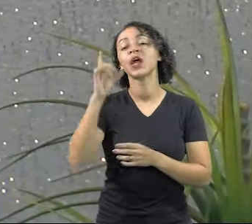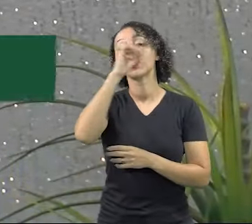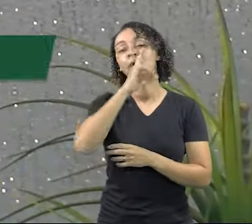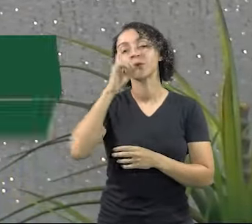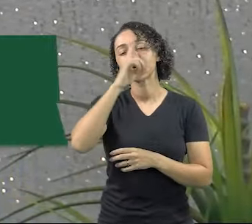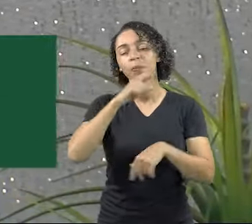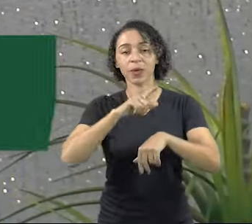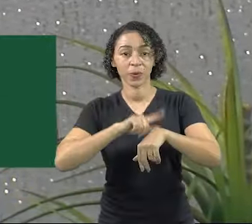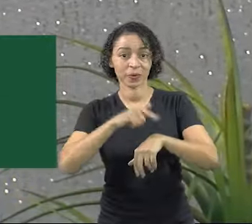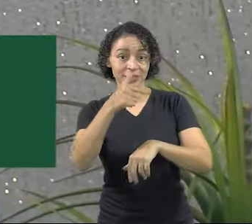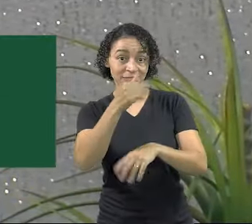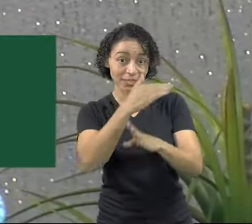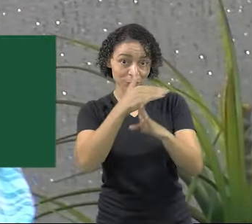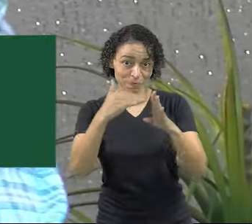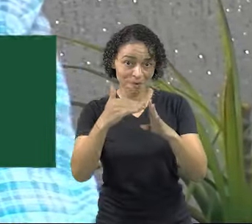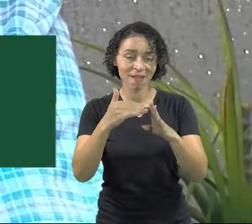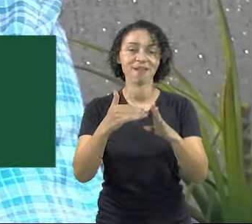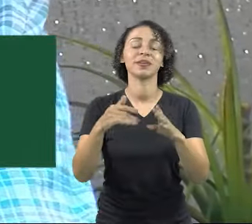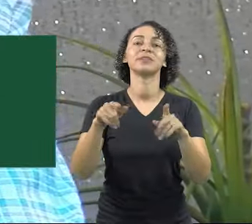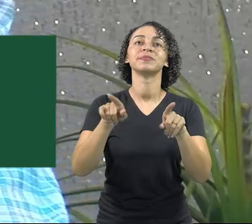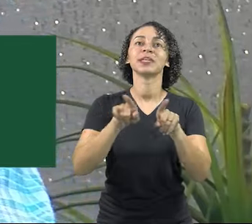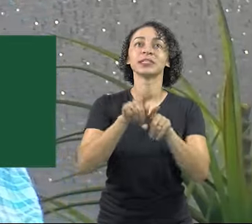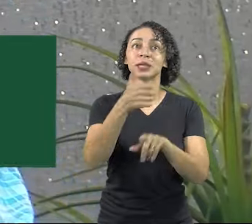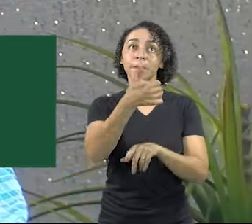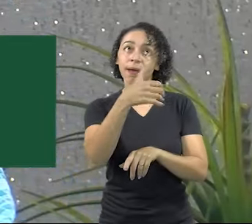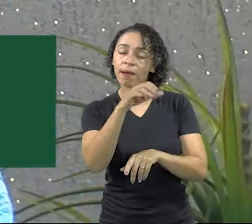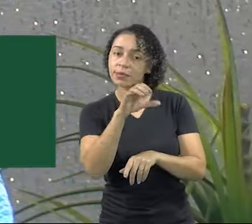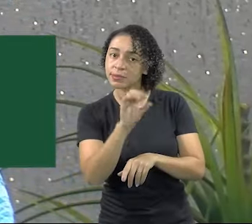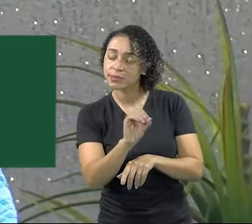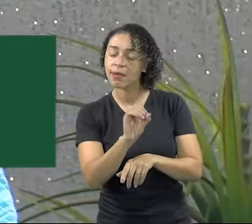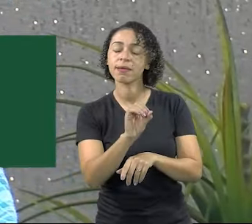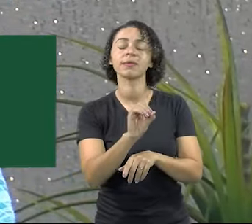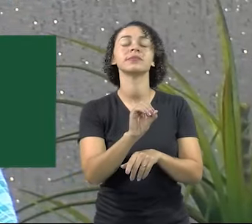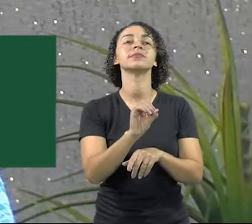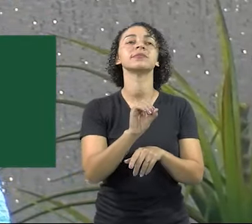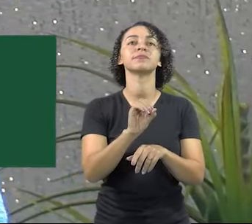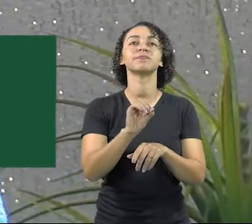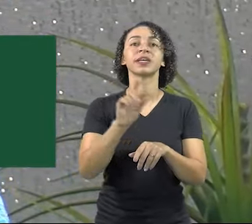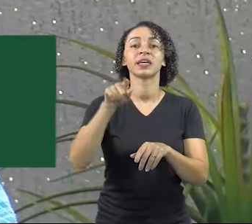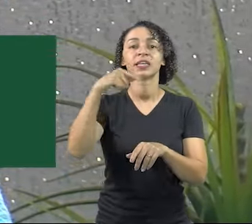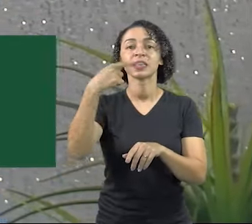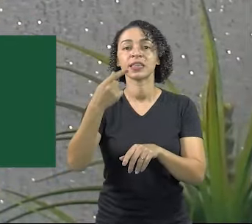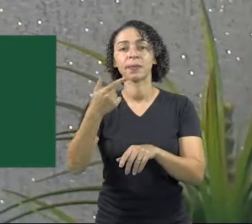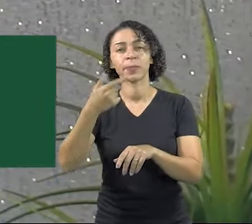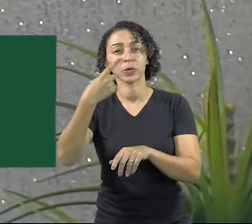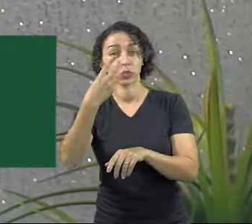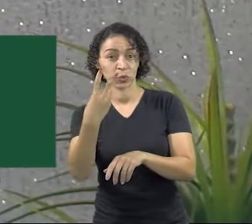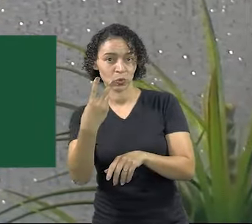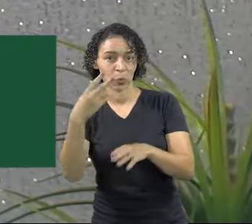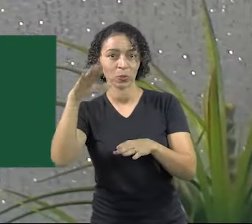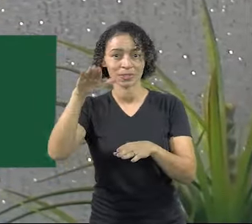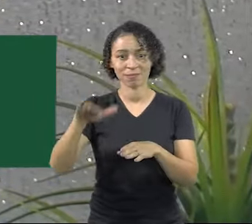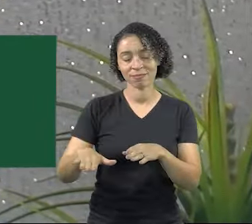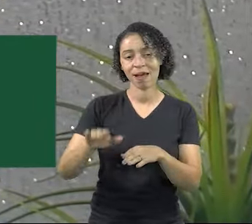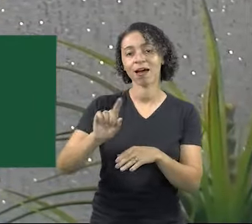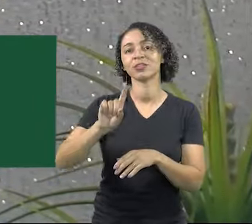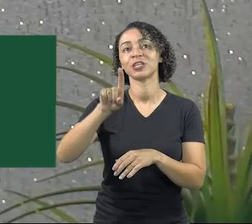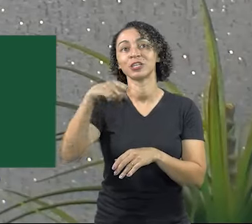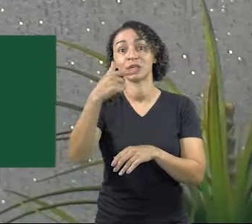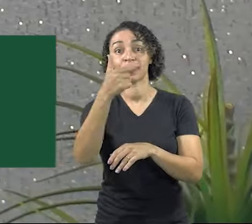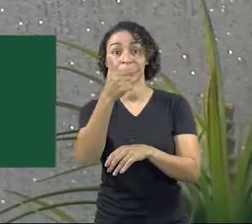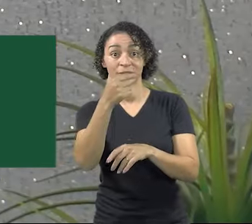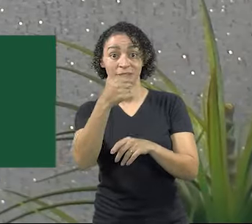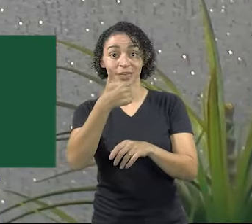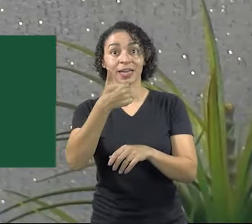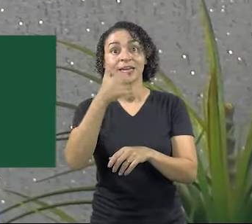bom e no domingo à 7:30 e 9 10 horas depois 14:30